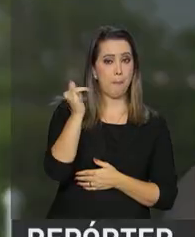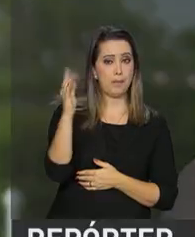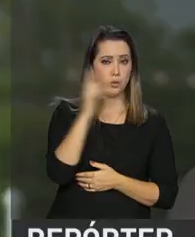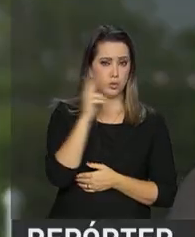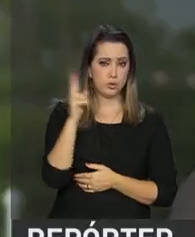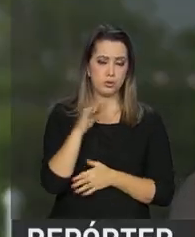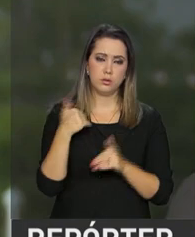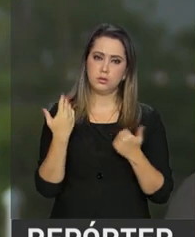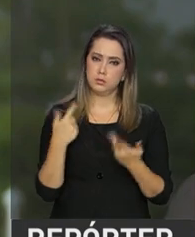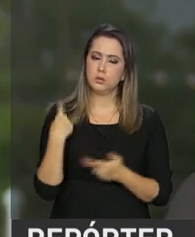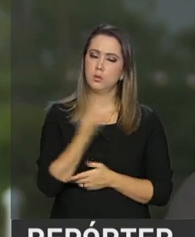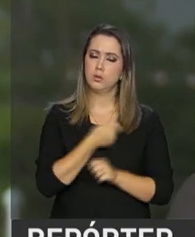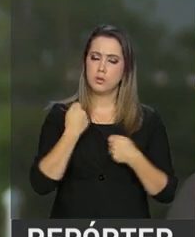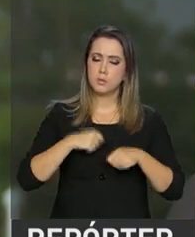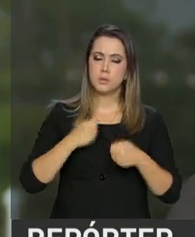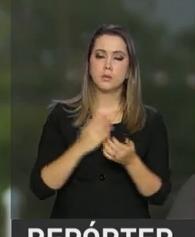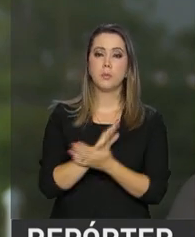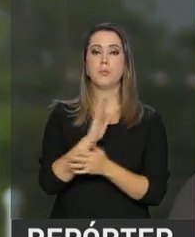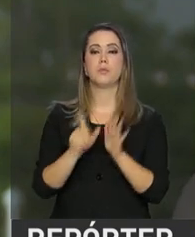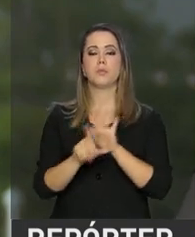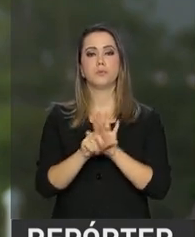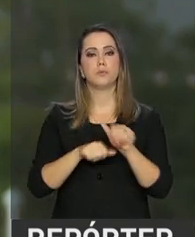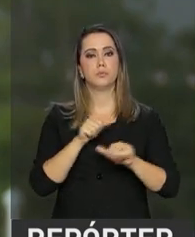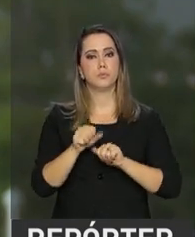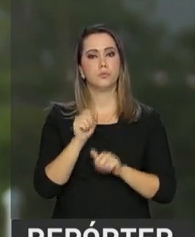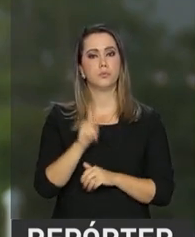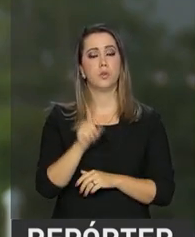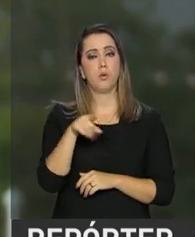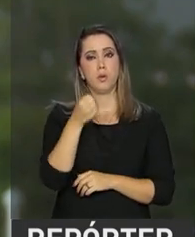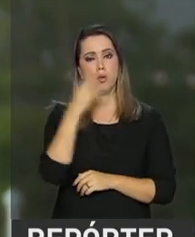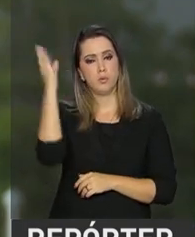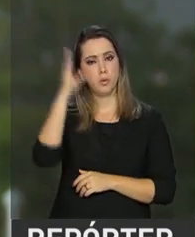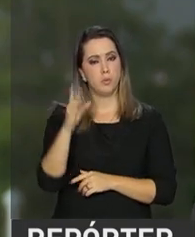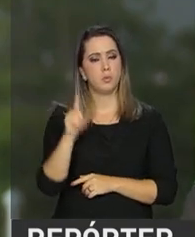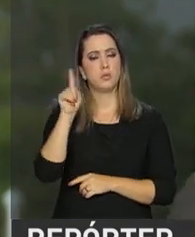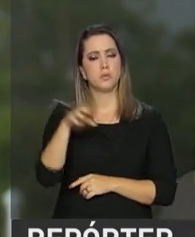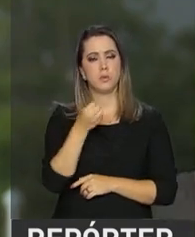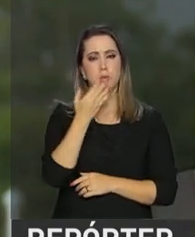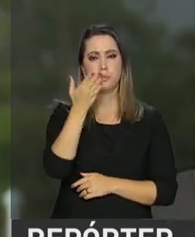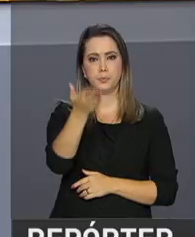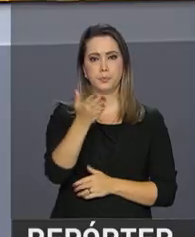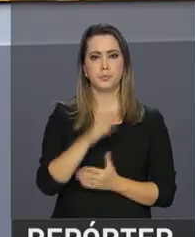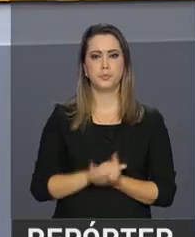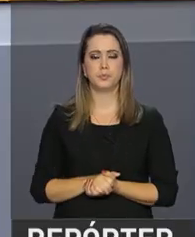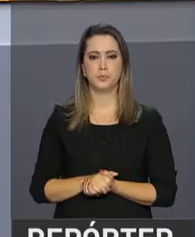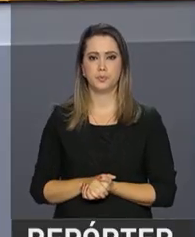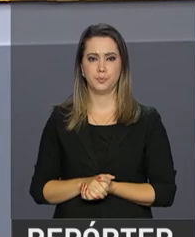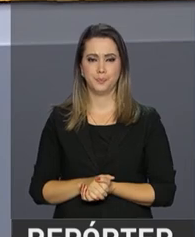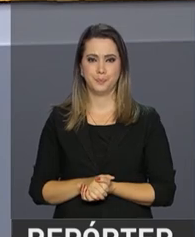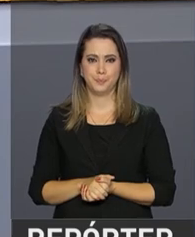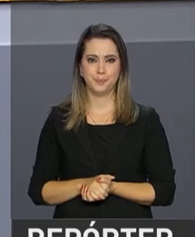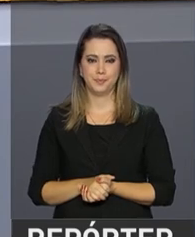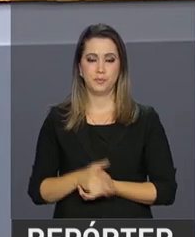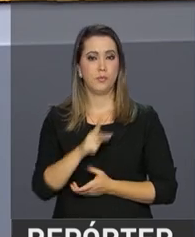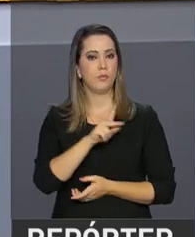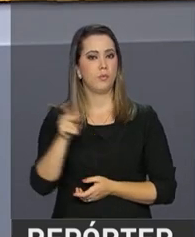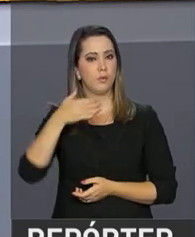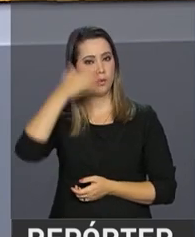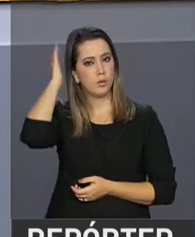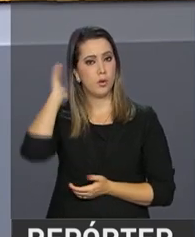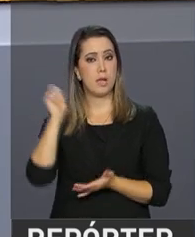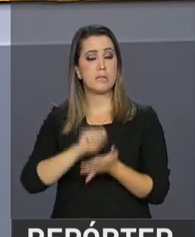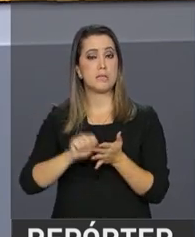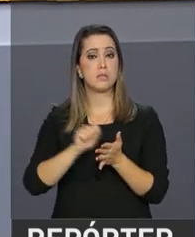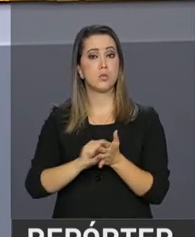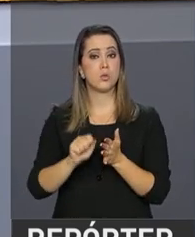isso, vamos aprovar a reforma da Previdência. É bom para o Brasil e é bom para você. O presidente Michel Temer